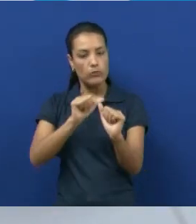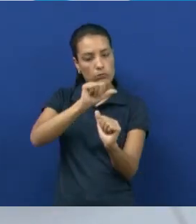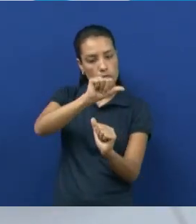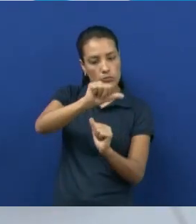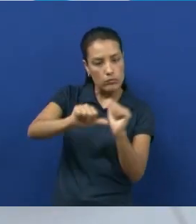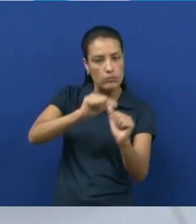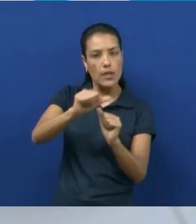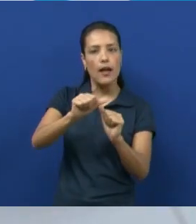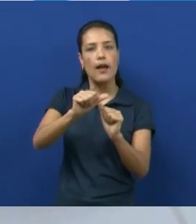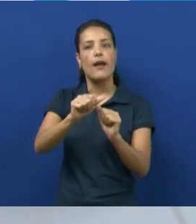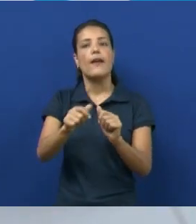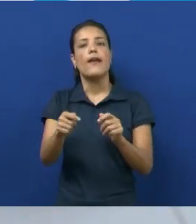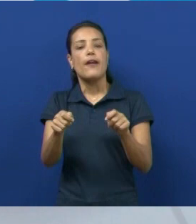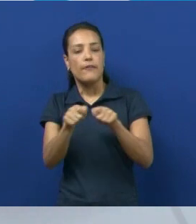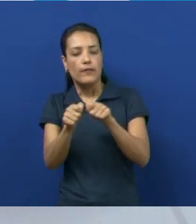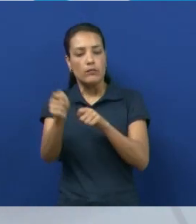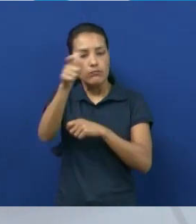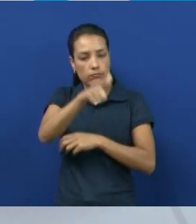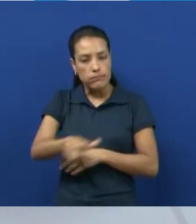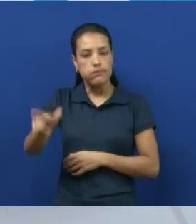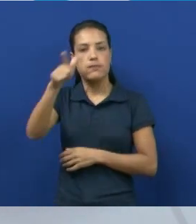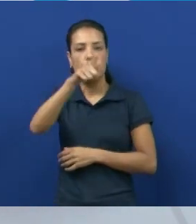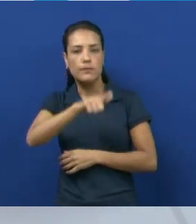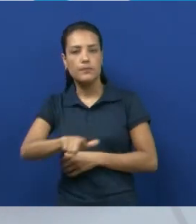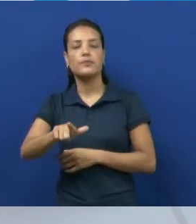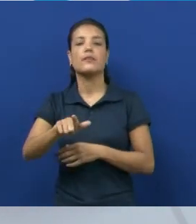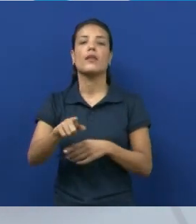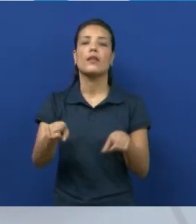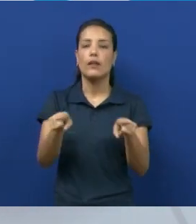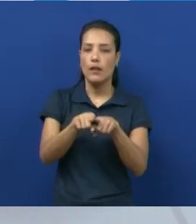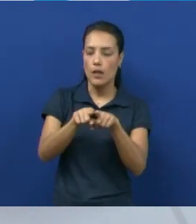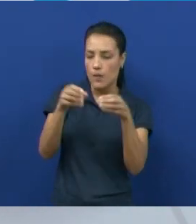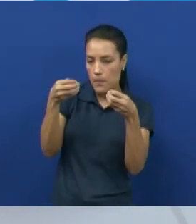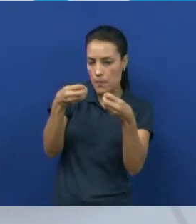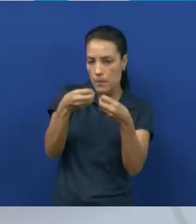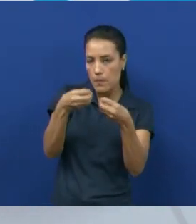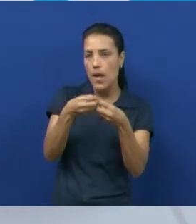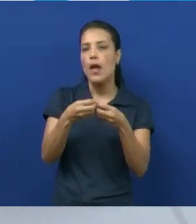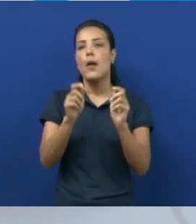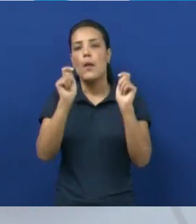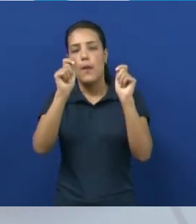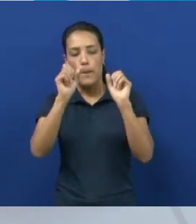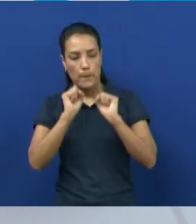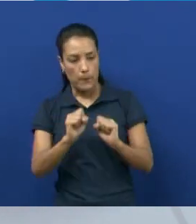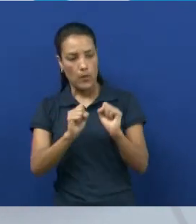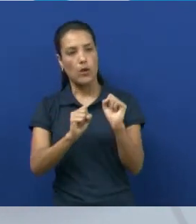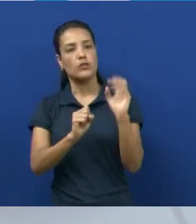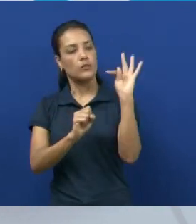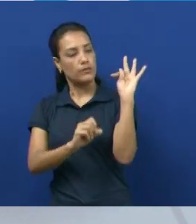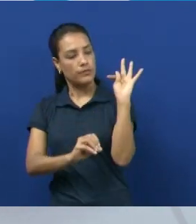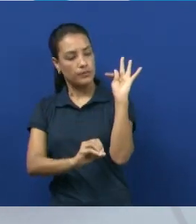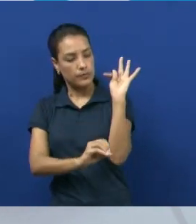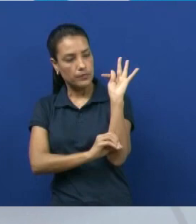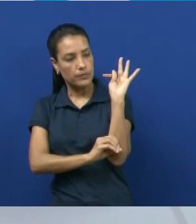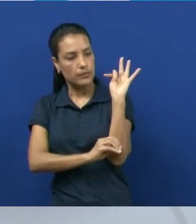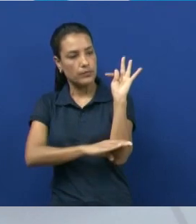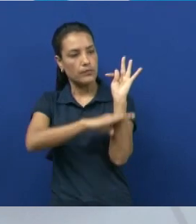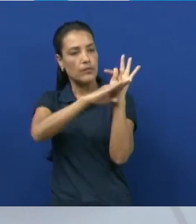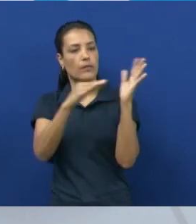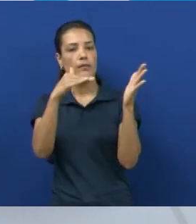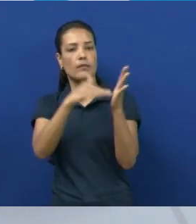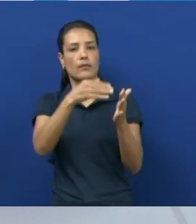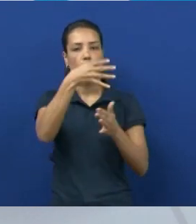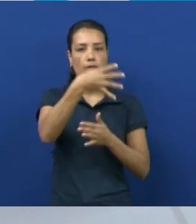sua temperatura, por ser bastante próximo do Sol, pode atingir até cerca de 430 graus. Continuando, depois